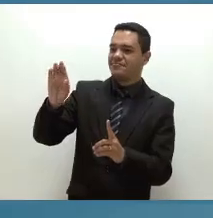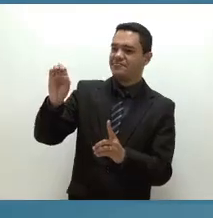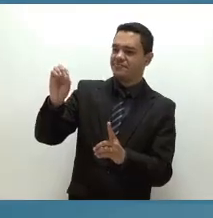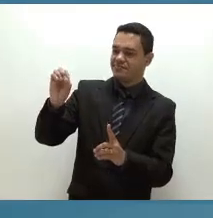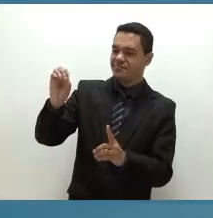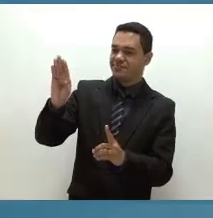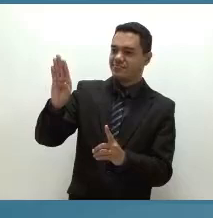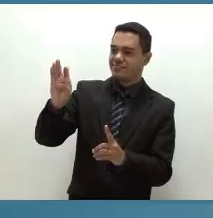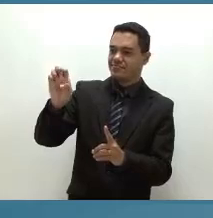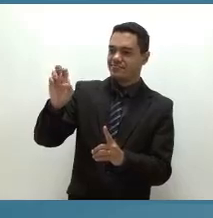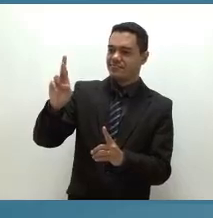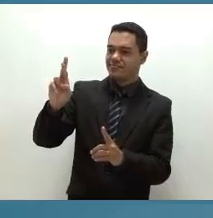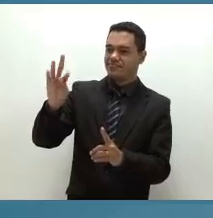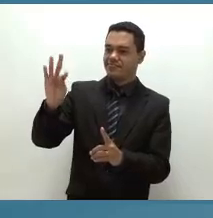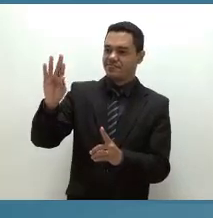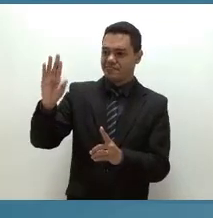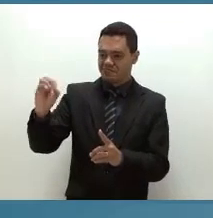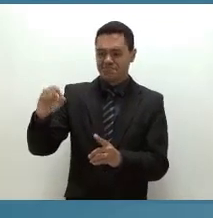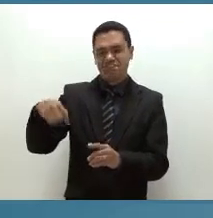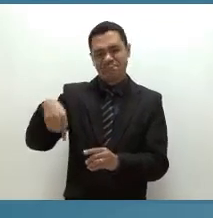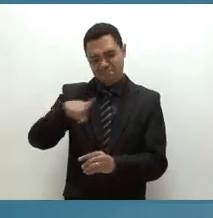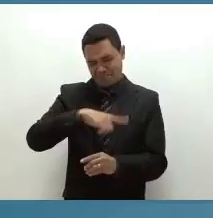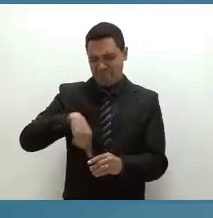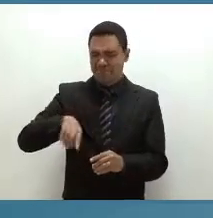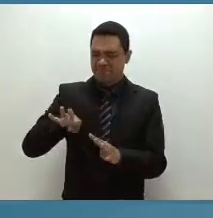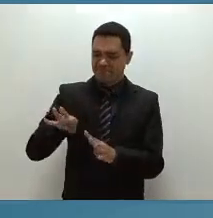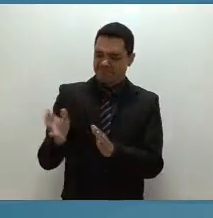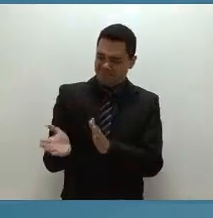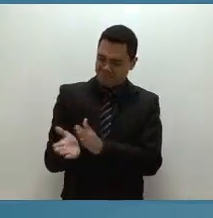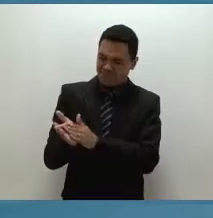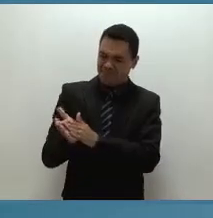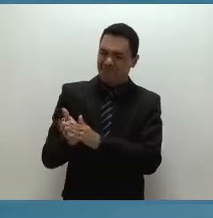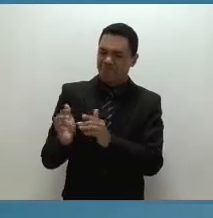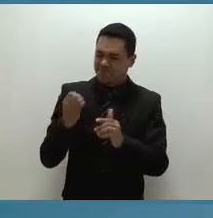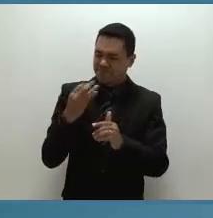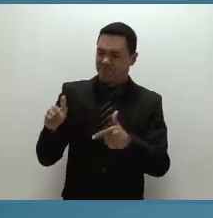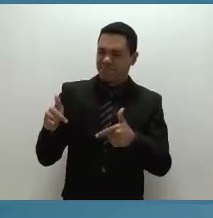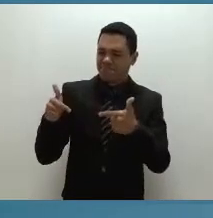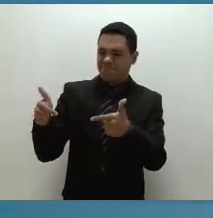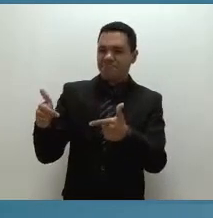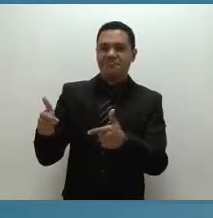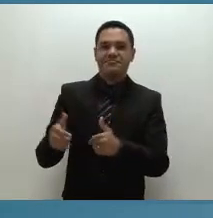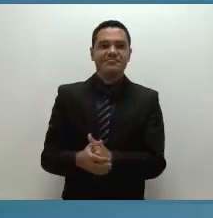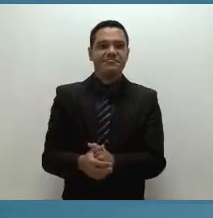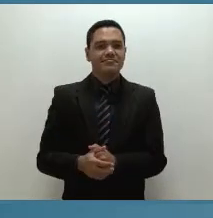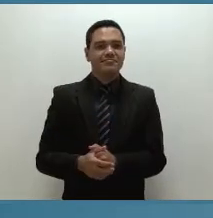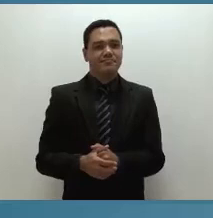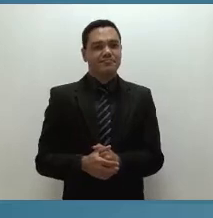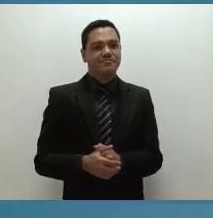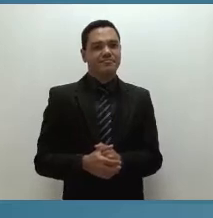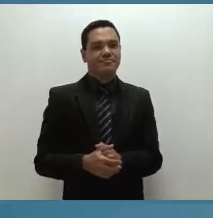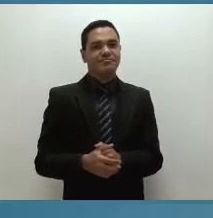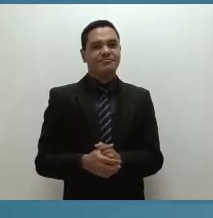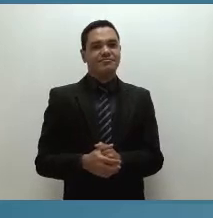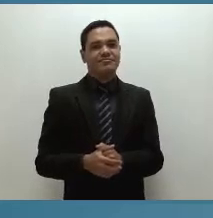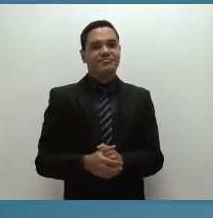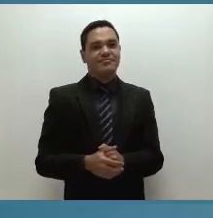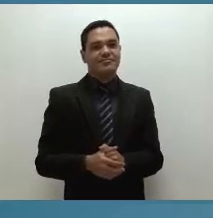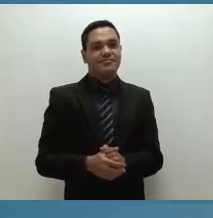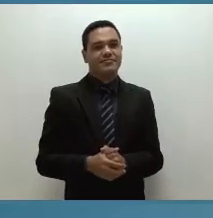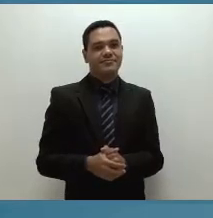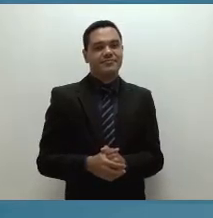completo apoio da gente. Boa sorte, doutor Roberto Moura. Desembargadora Margui Gaspar